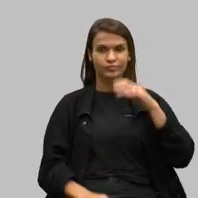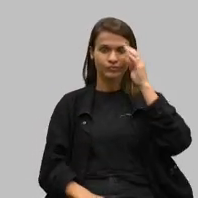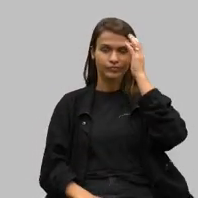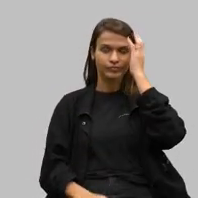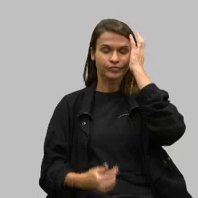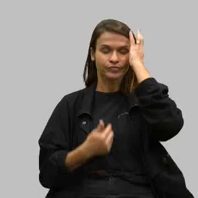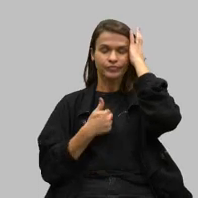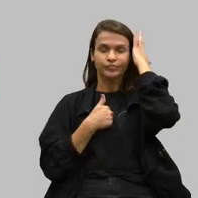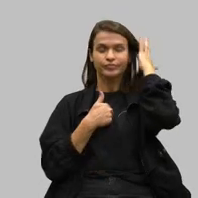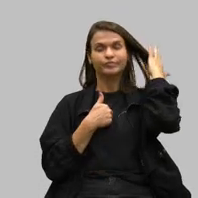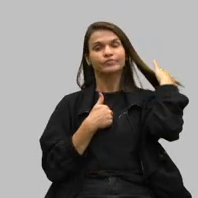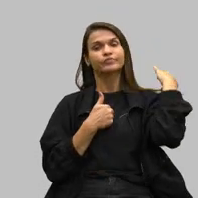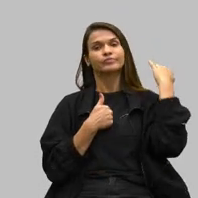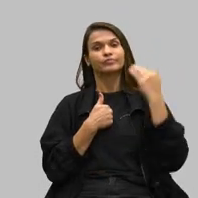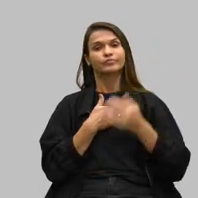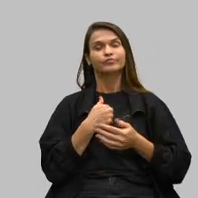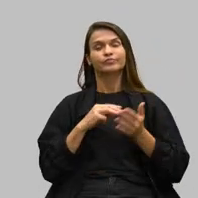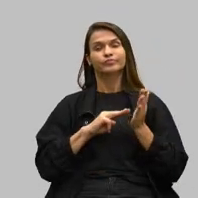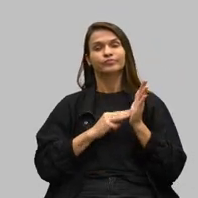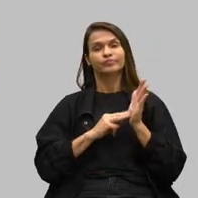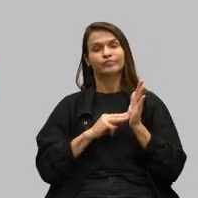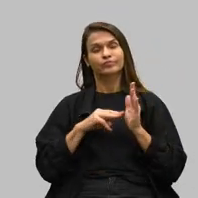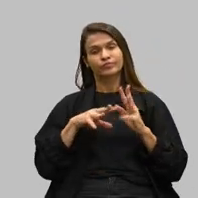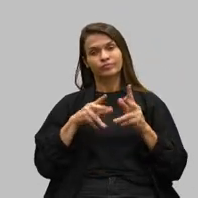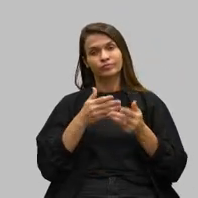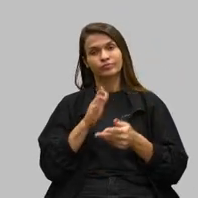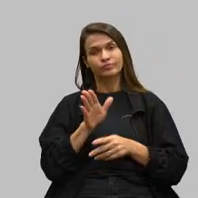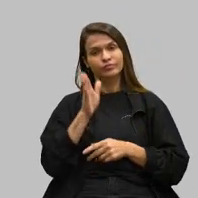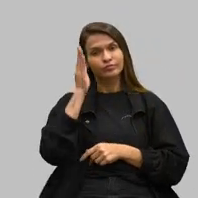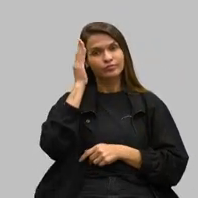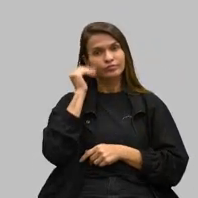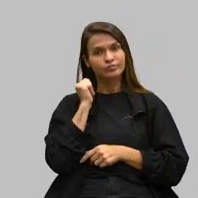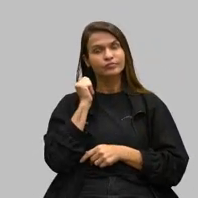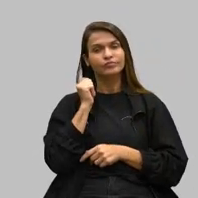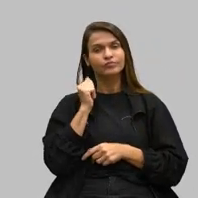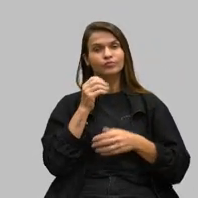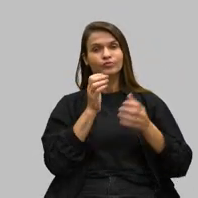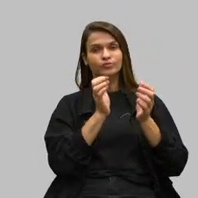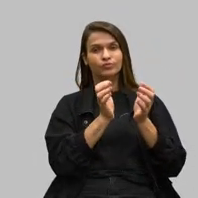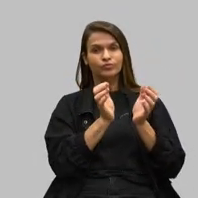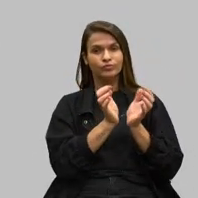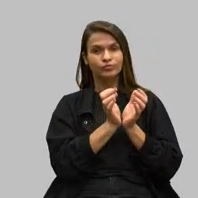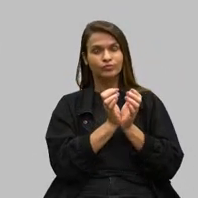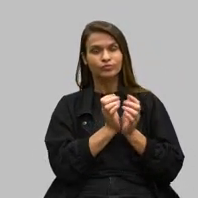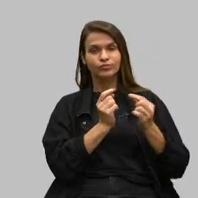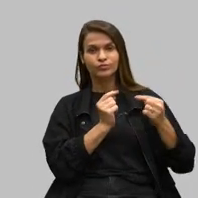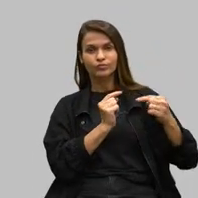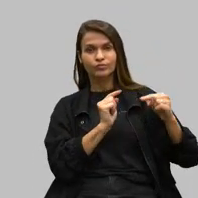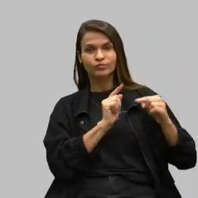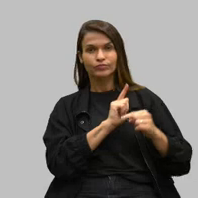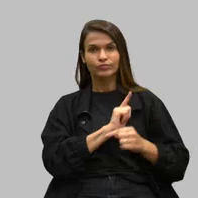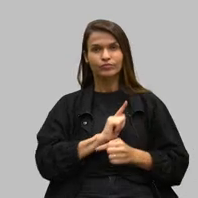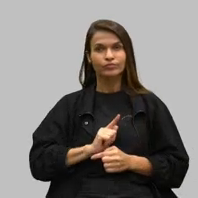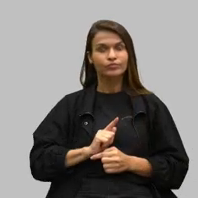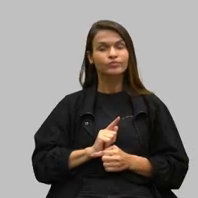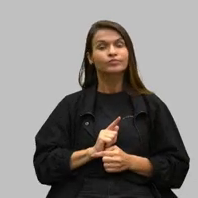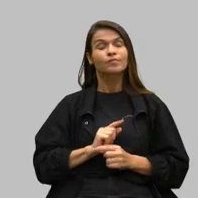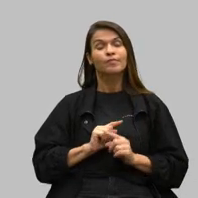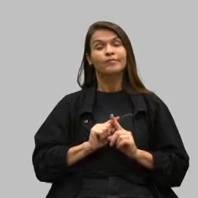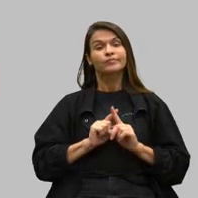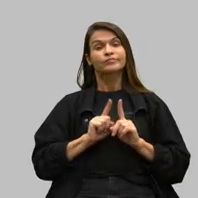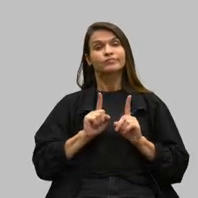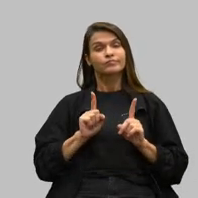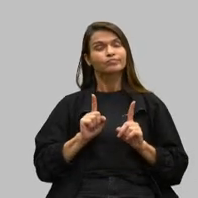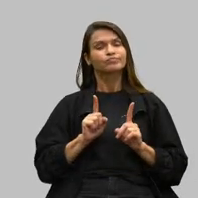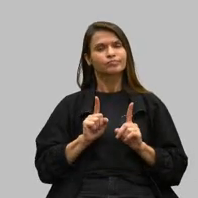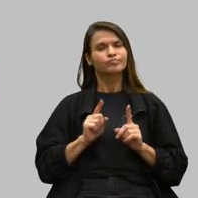Eu sou membro, como todos sabem, de bloco de oposição aqui ao governo, mas eu não posso me